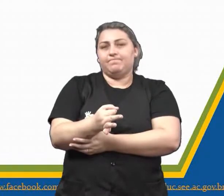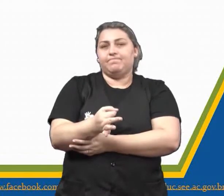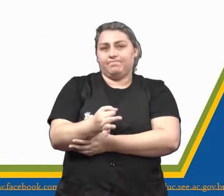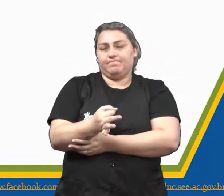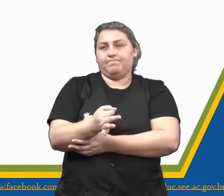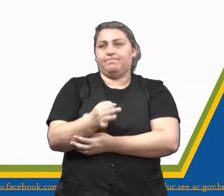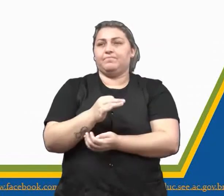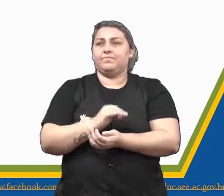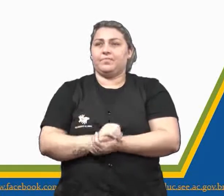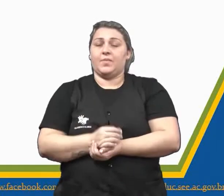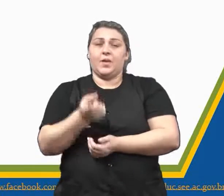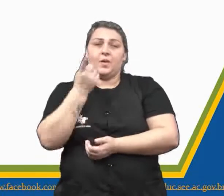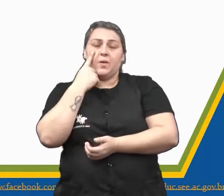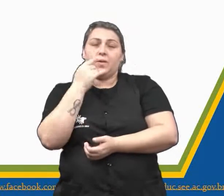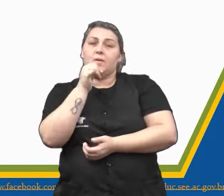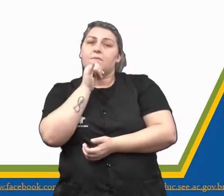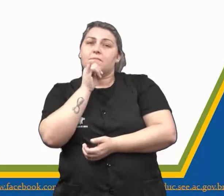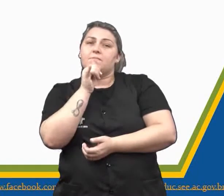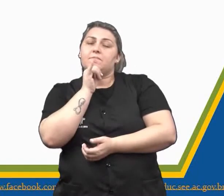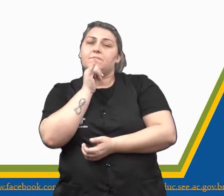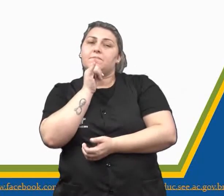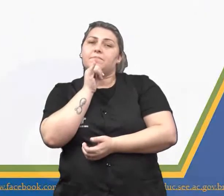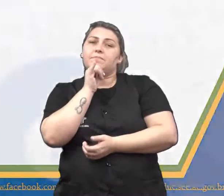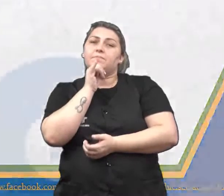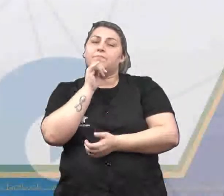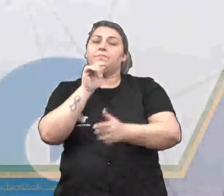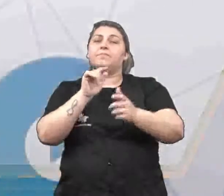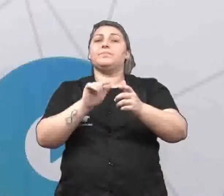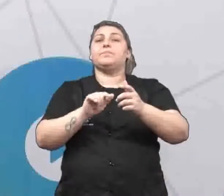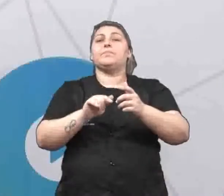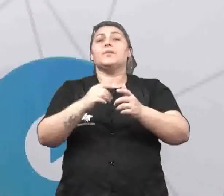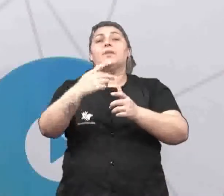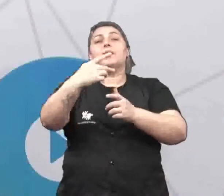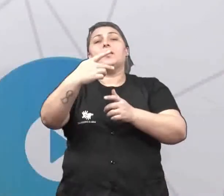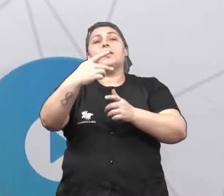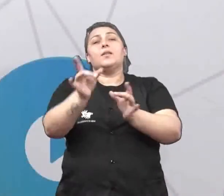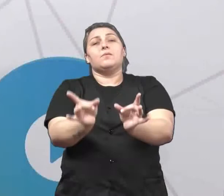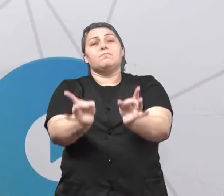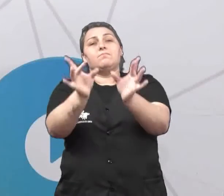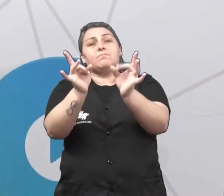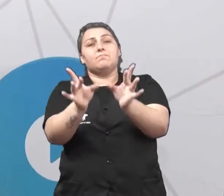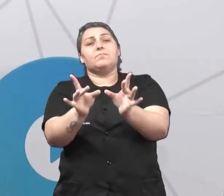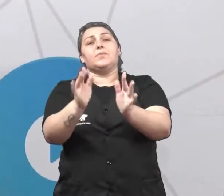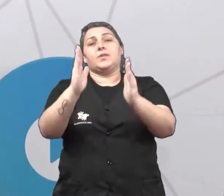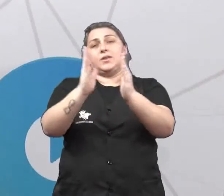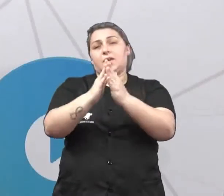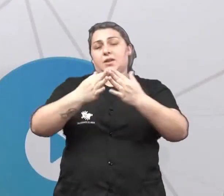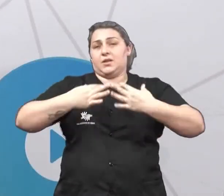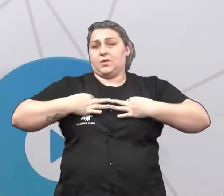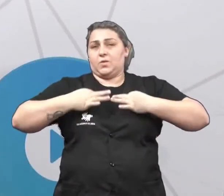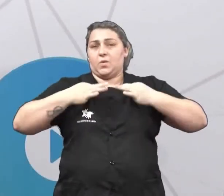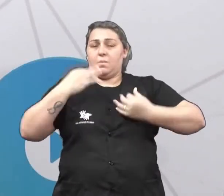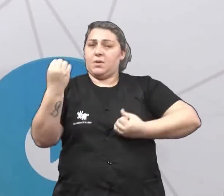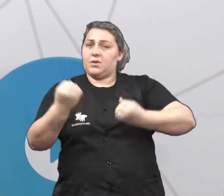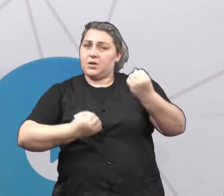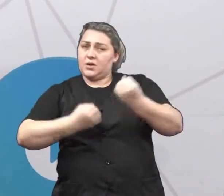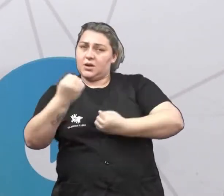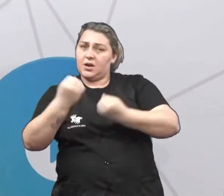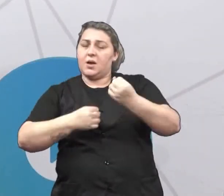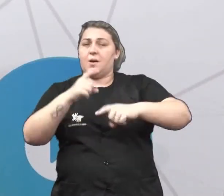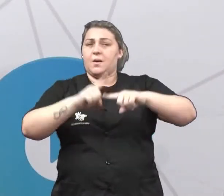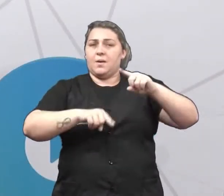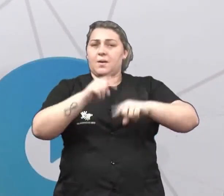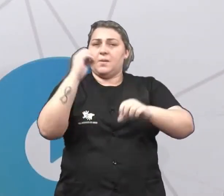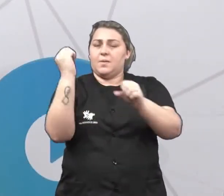pensar. Vamos ver um exemplo. Um exemplo de publicidade é anúncios de venda de casa, de roupas, de carro, de material